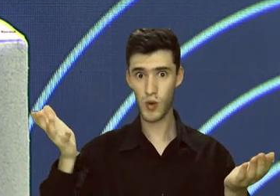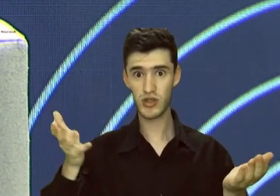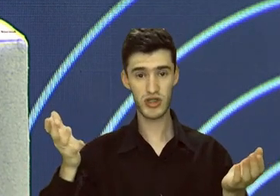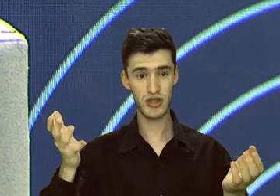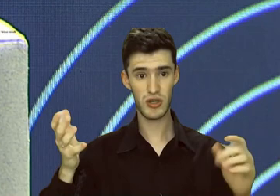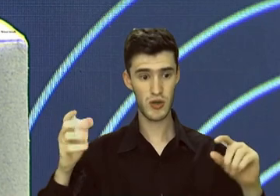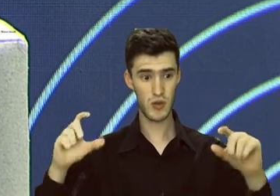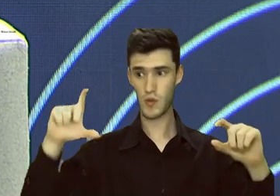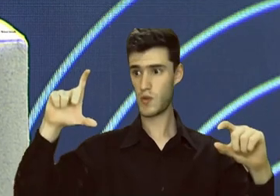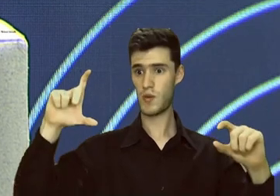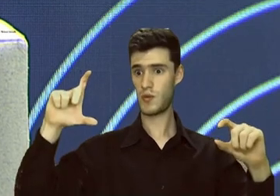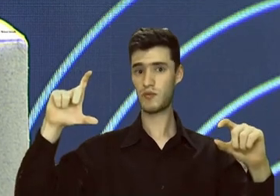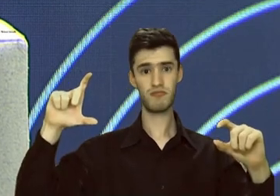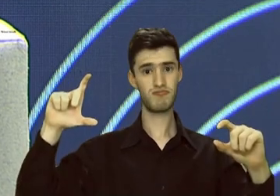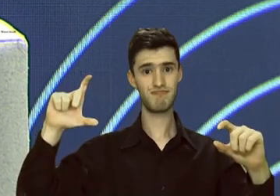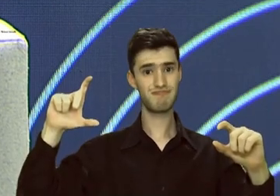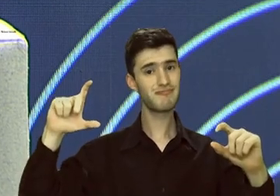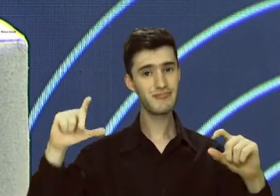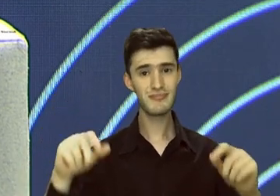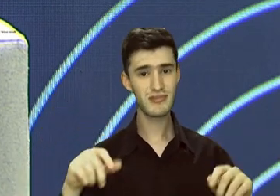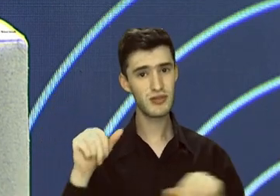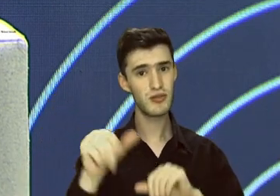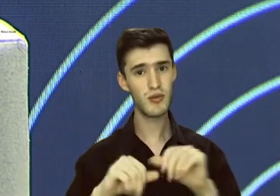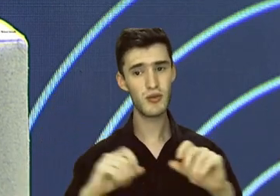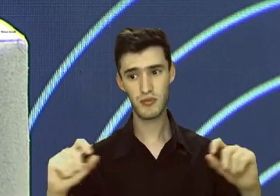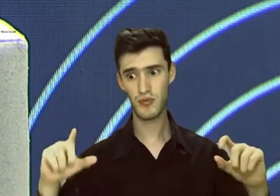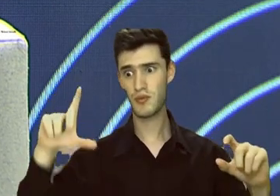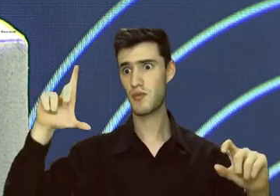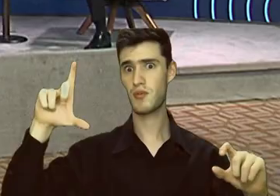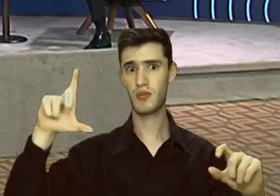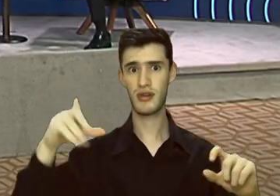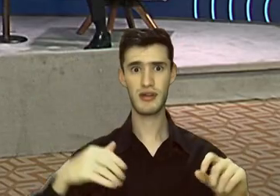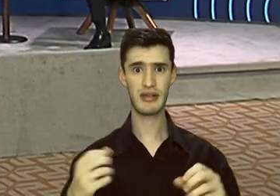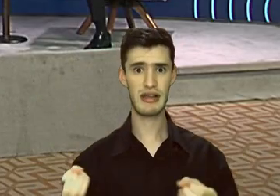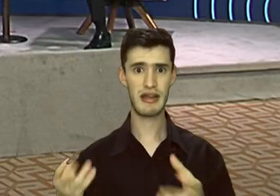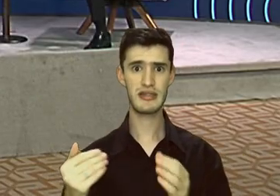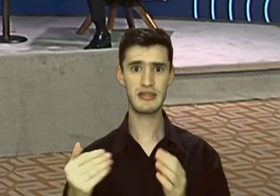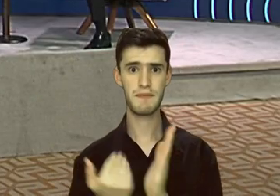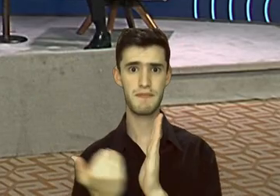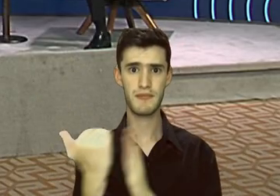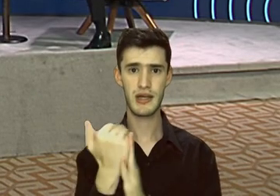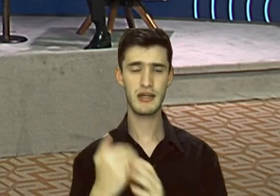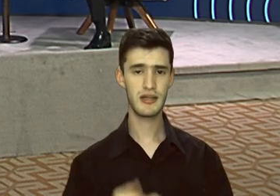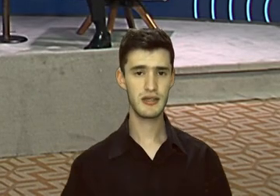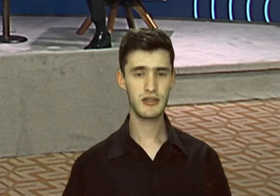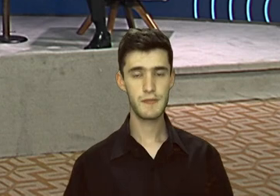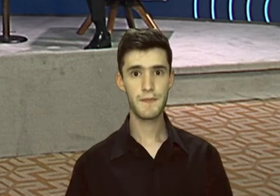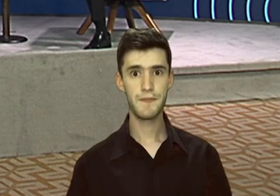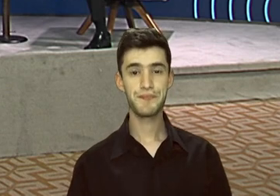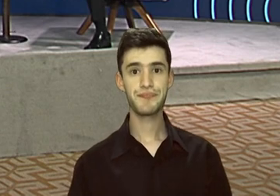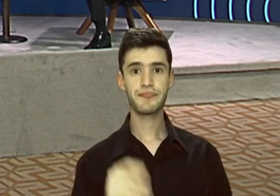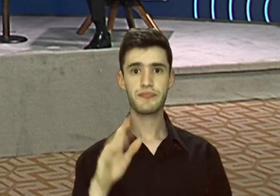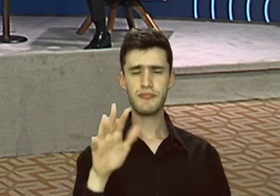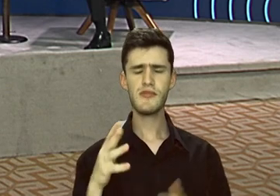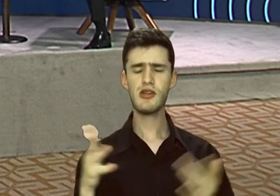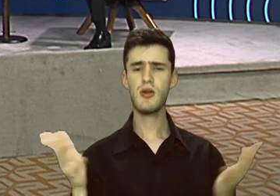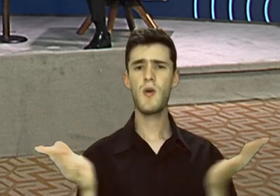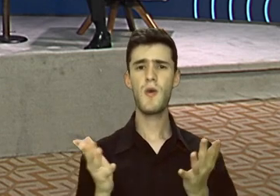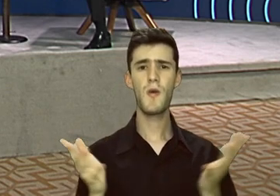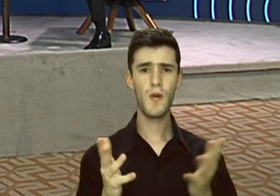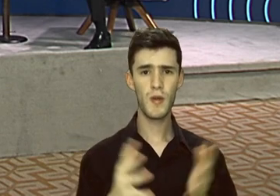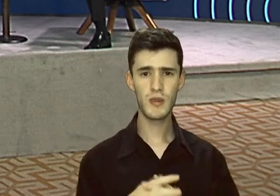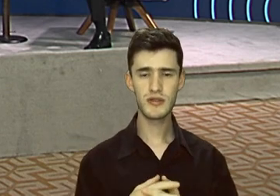um porta Billy margem E por aí vai como é que tá o cenário atual né E principalmente